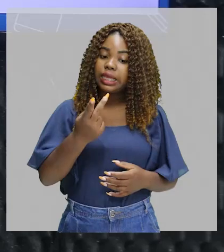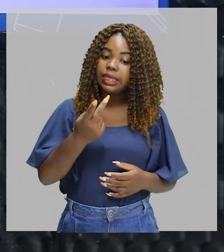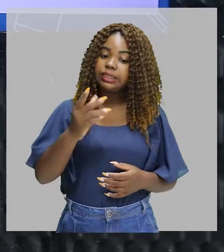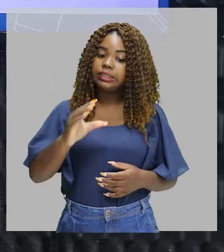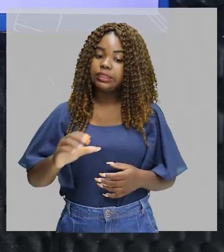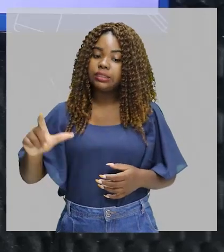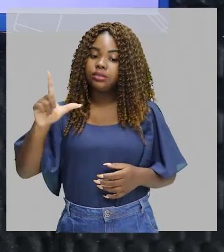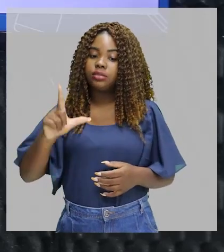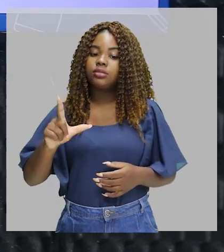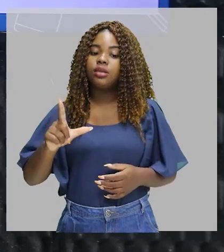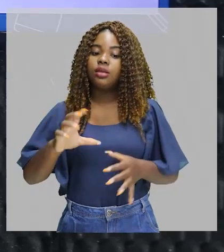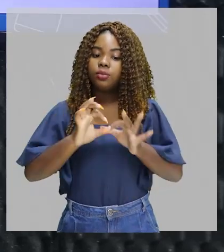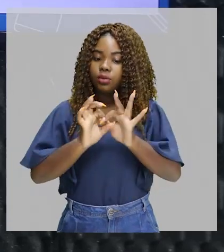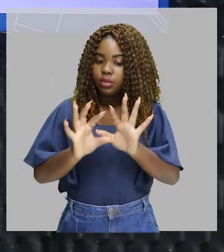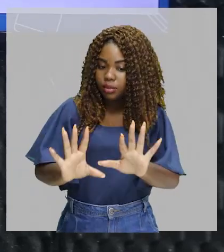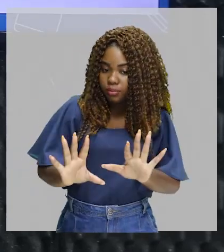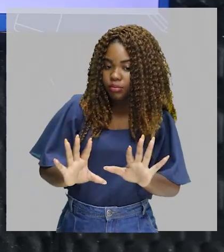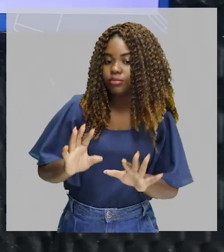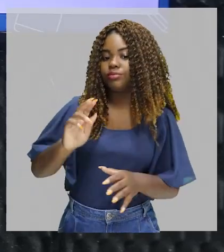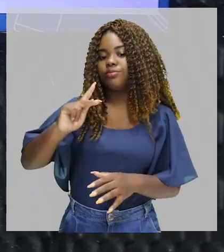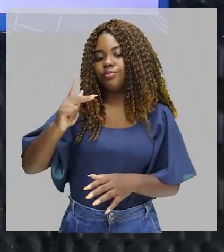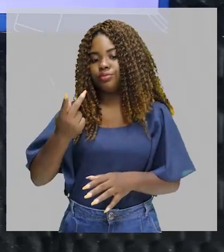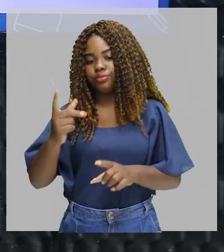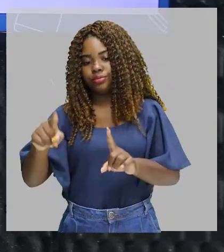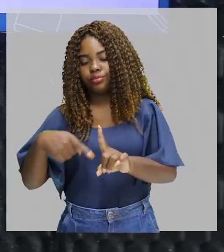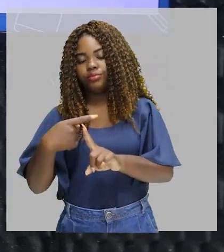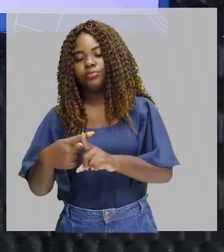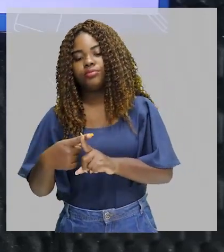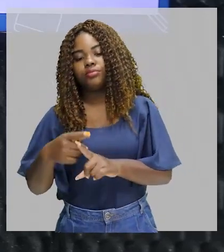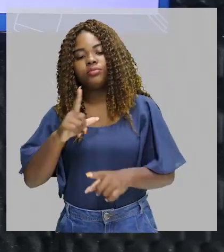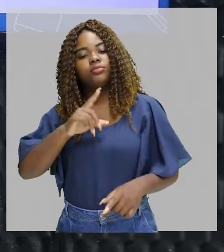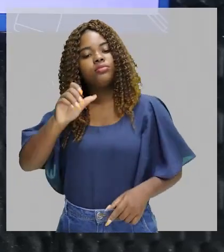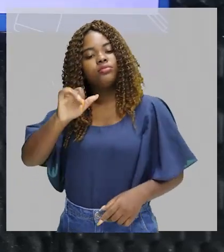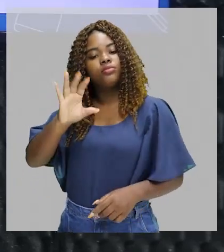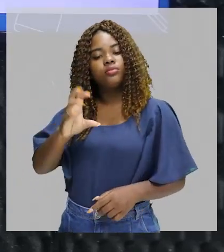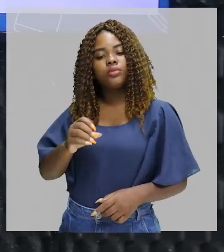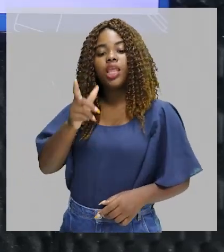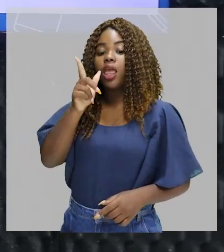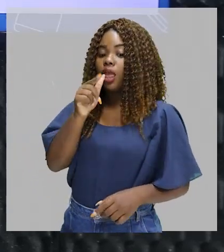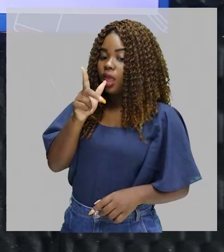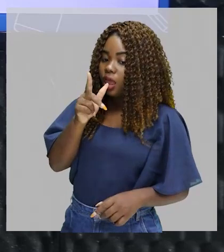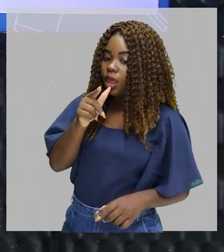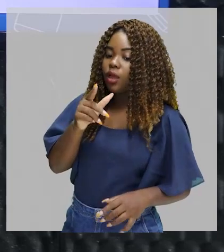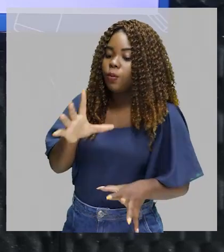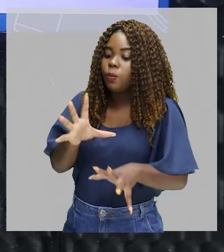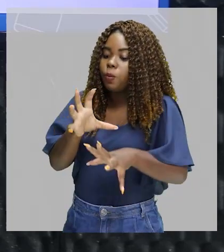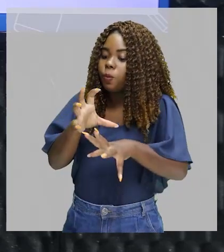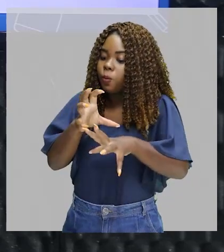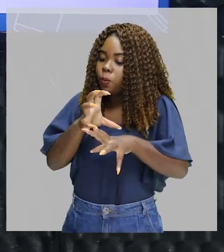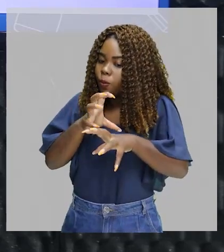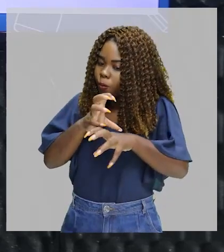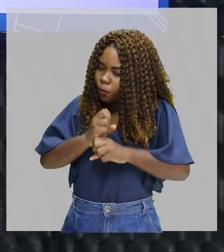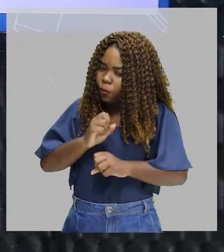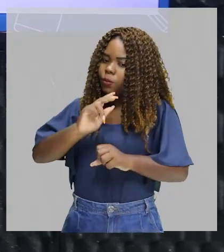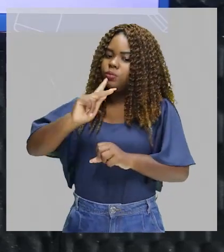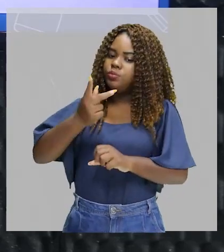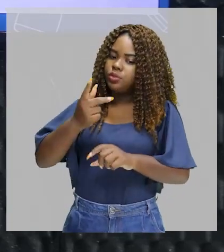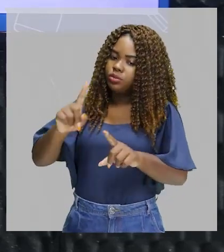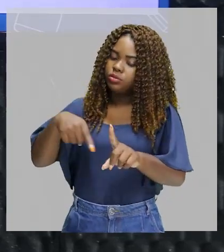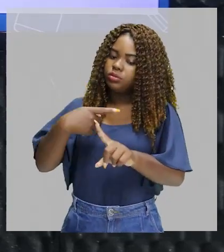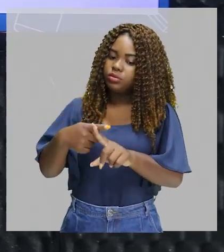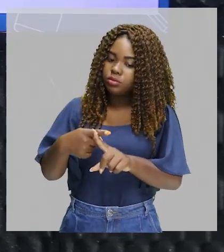o H+, funciona como um ácido. E a água está recebendo esse